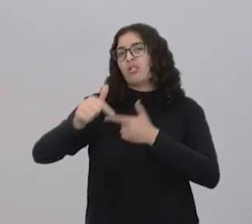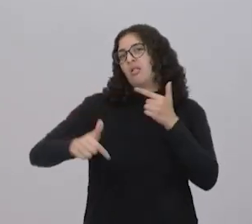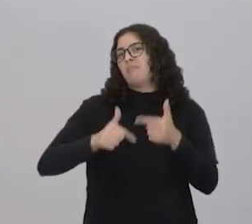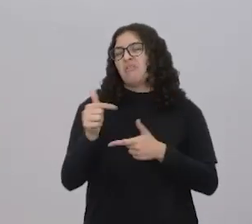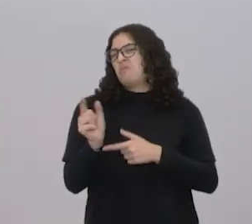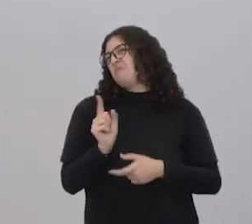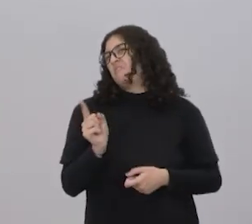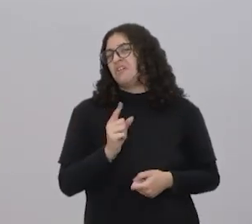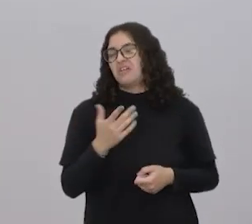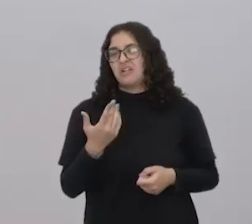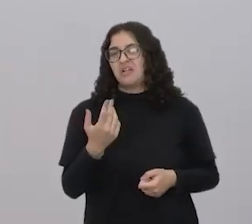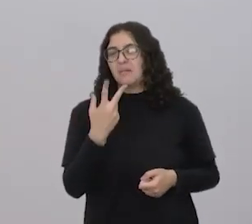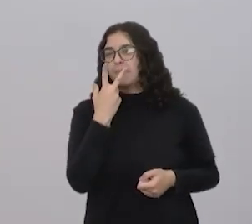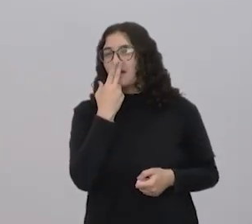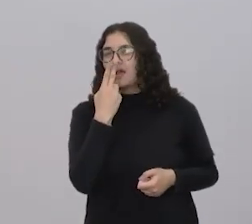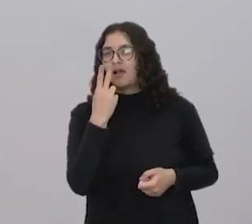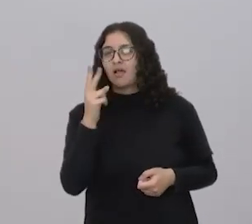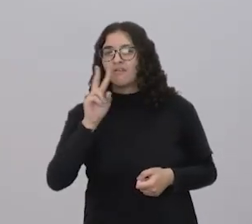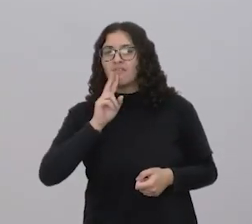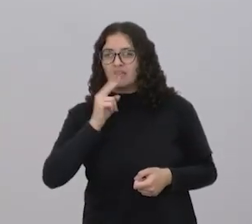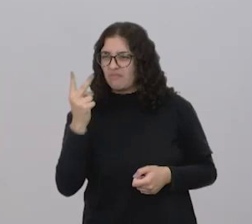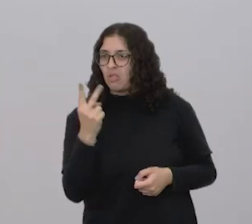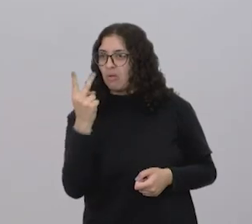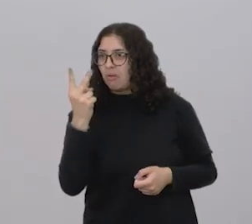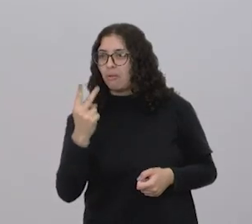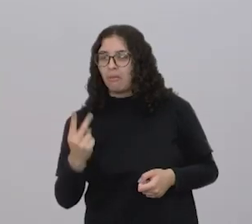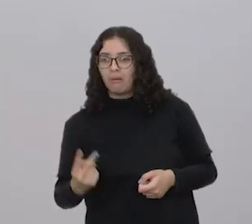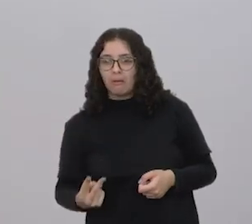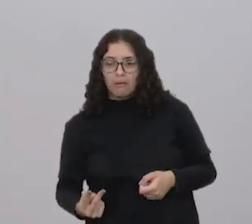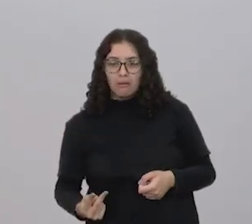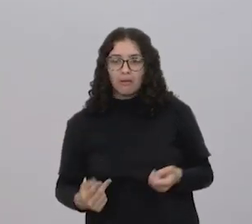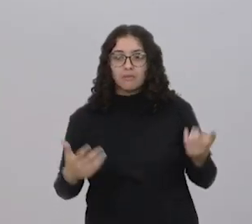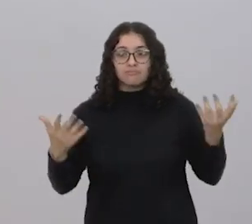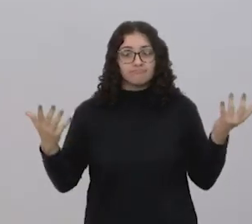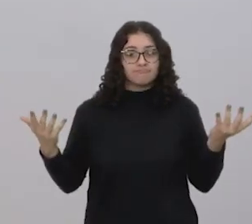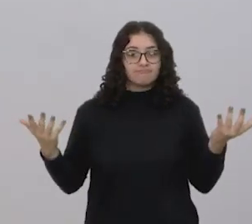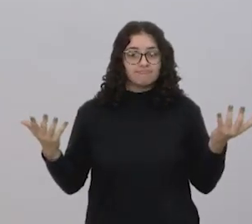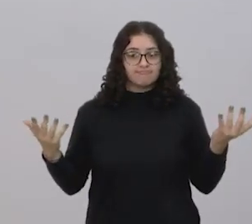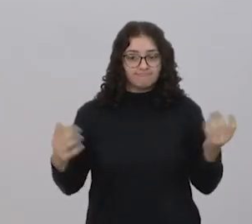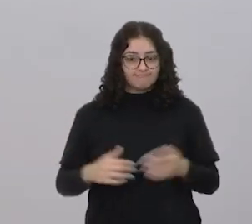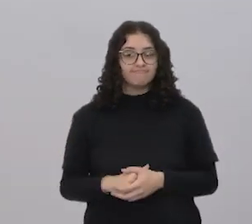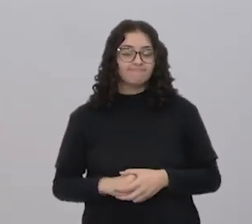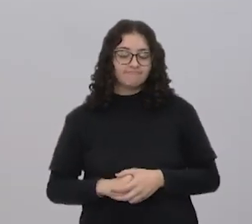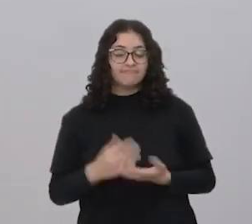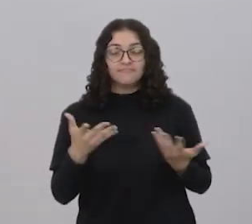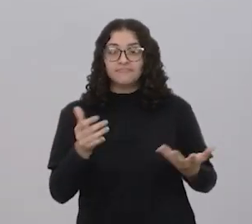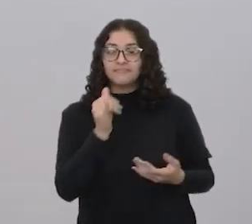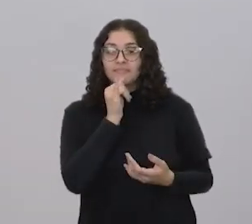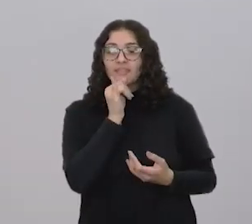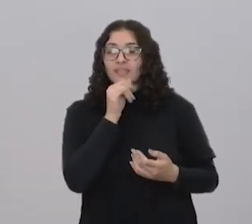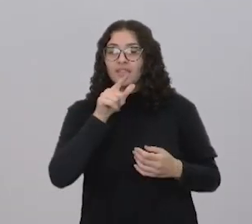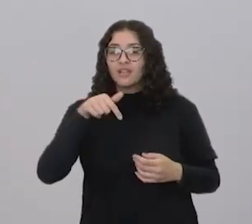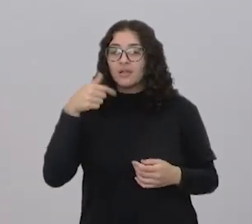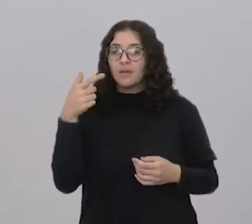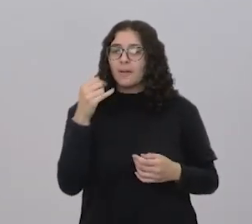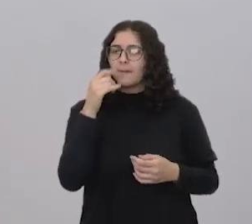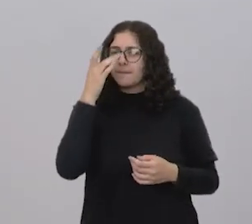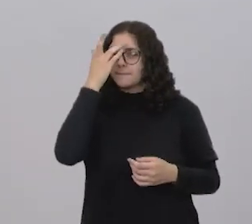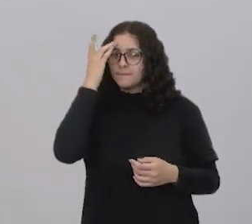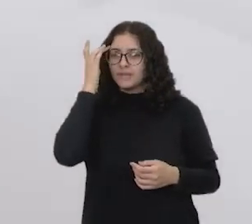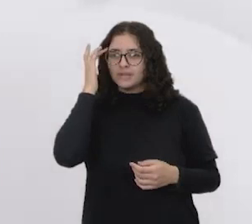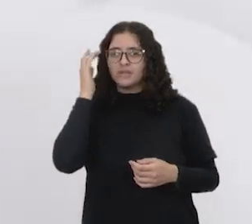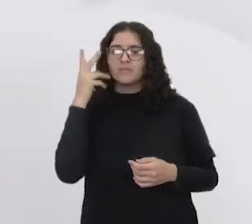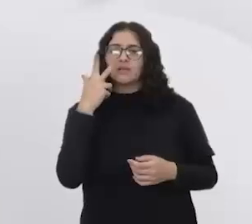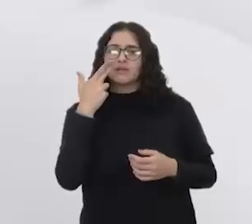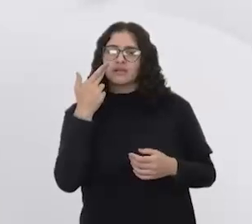tal. Desvalorização da profissão do artista. Isso é recorrente. Por exemplo, após muita